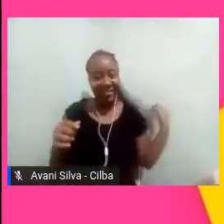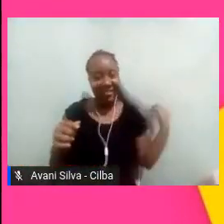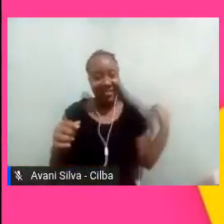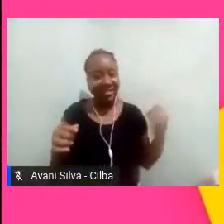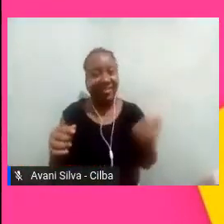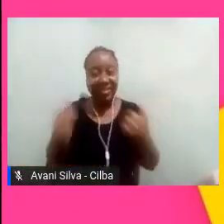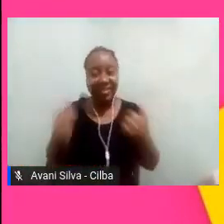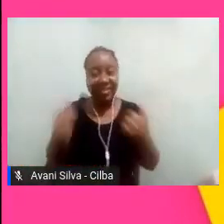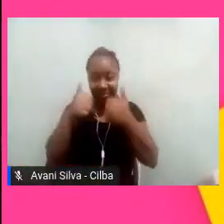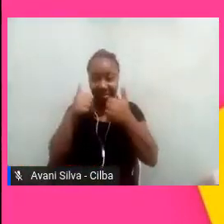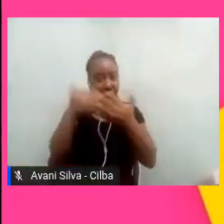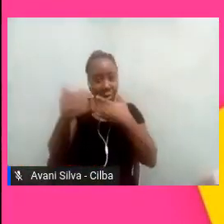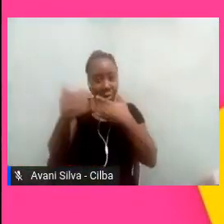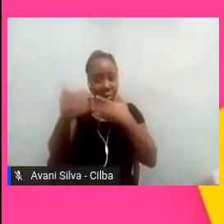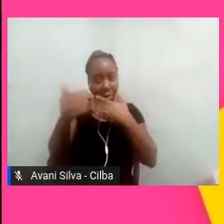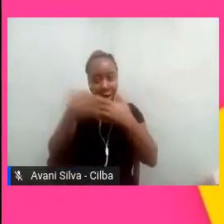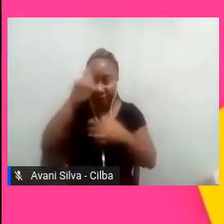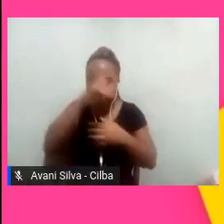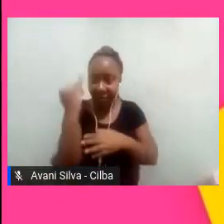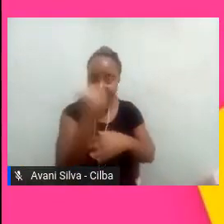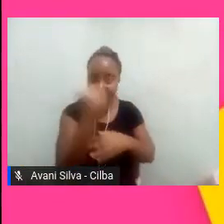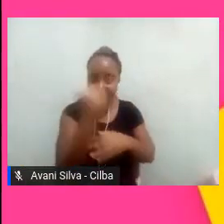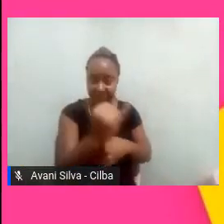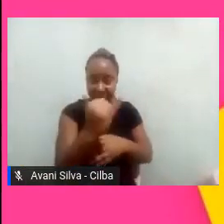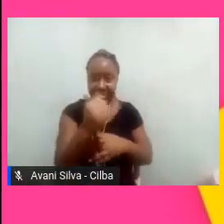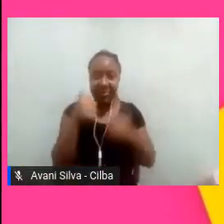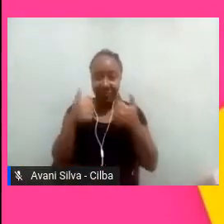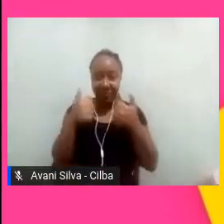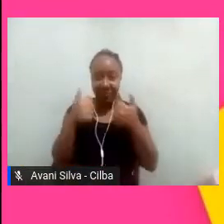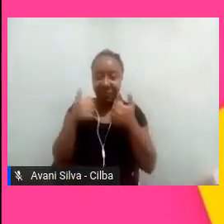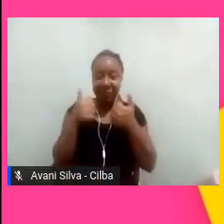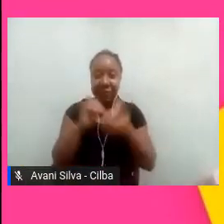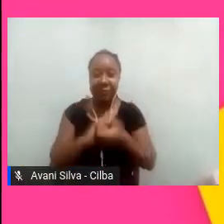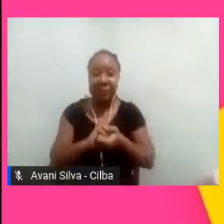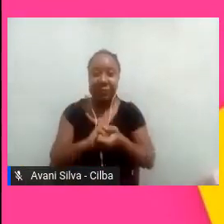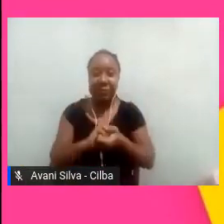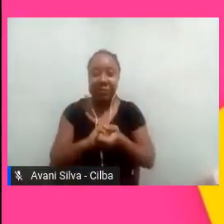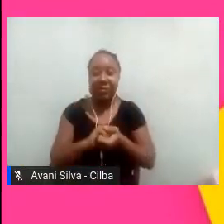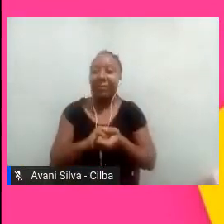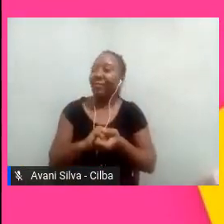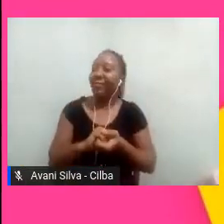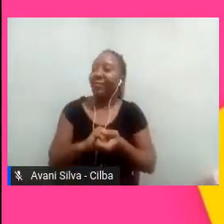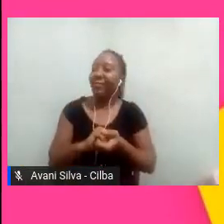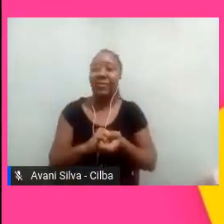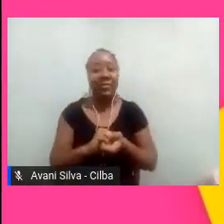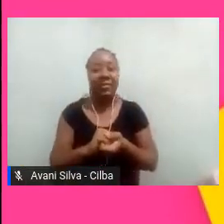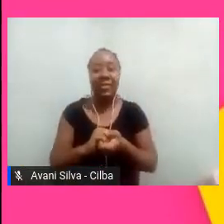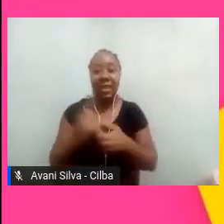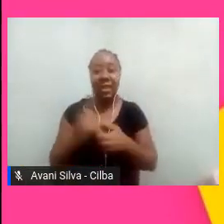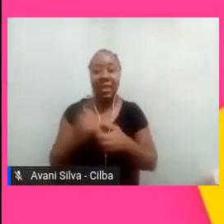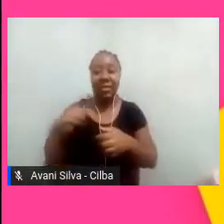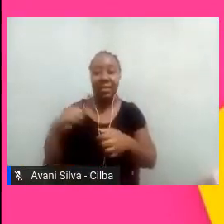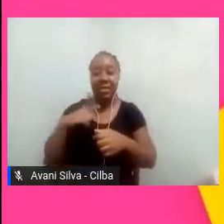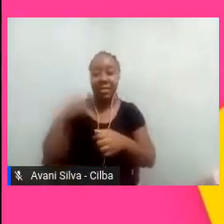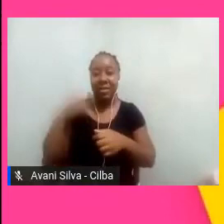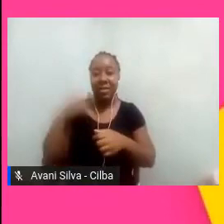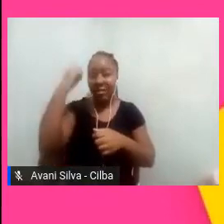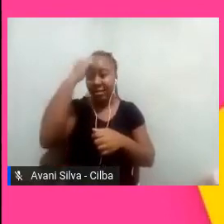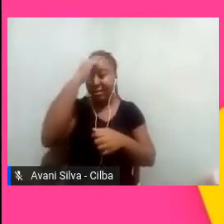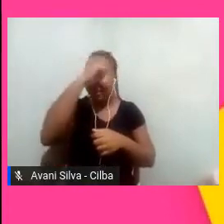hein? Então, eu tenho mais 23 minutos.